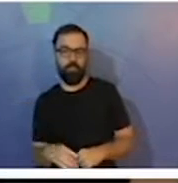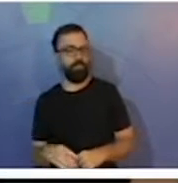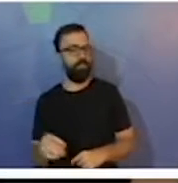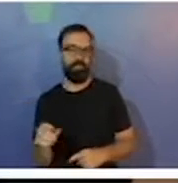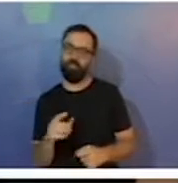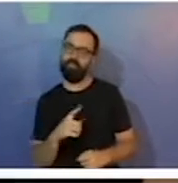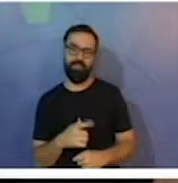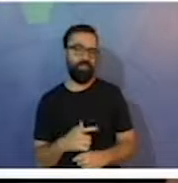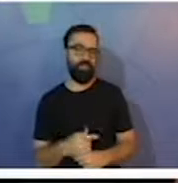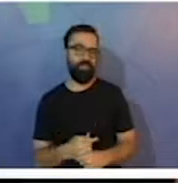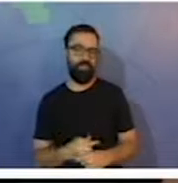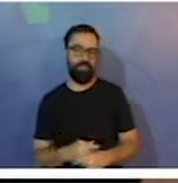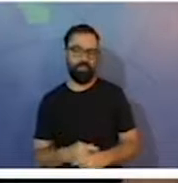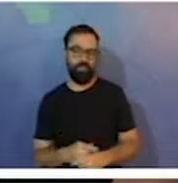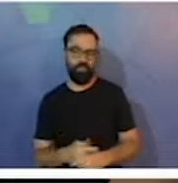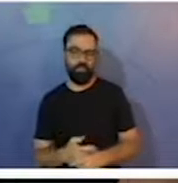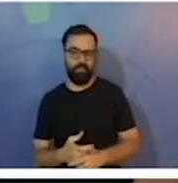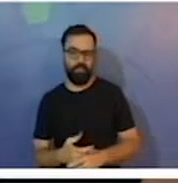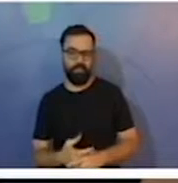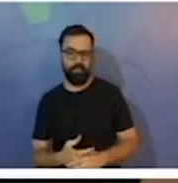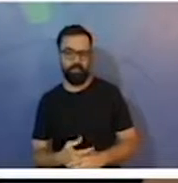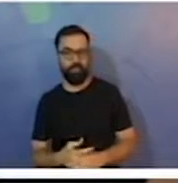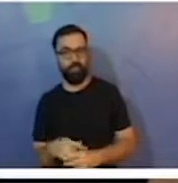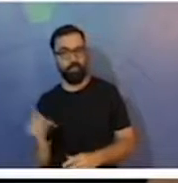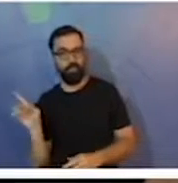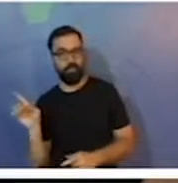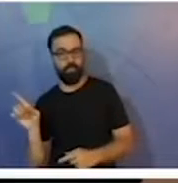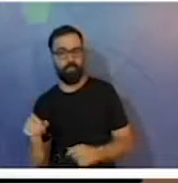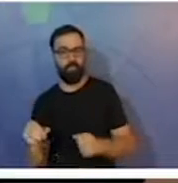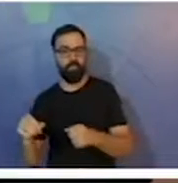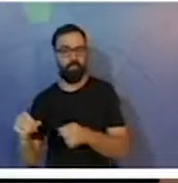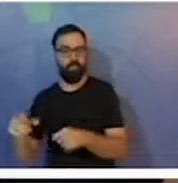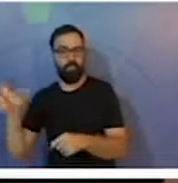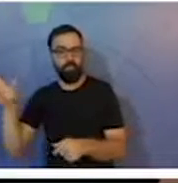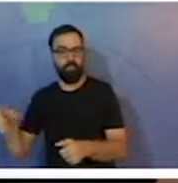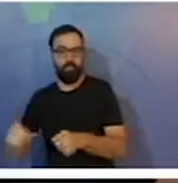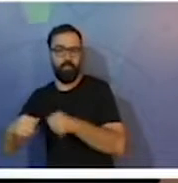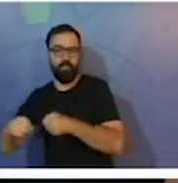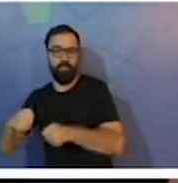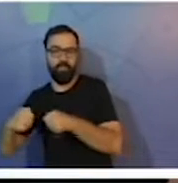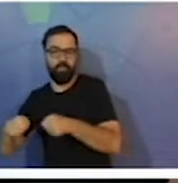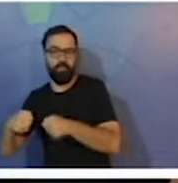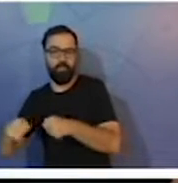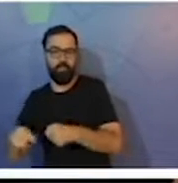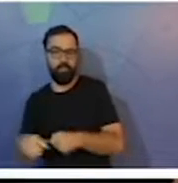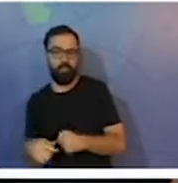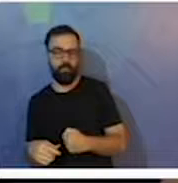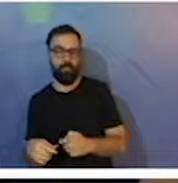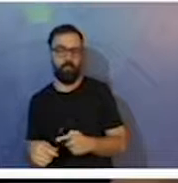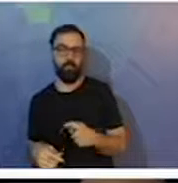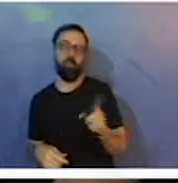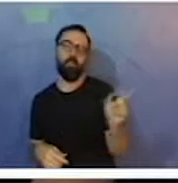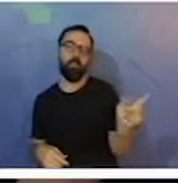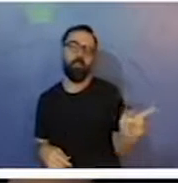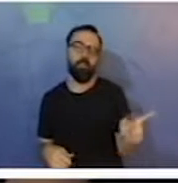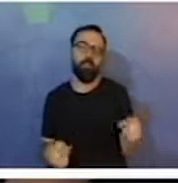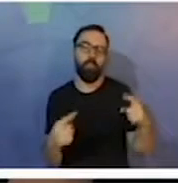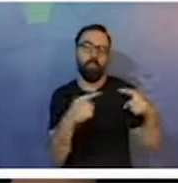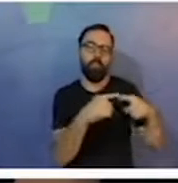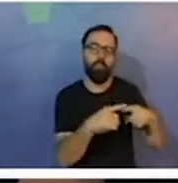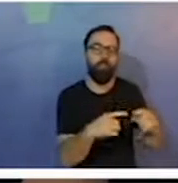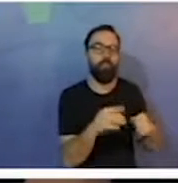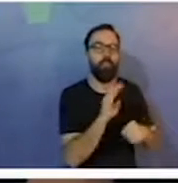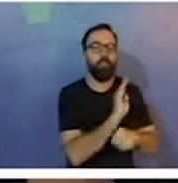nenhum adjetivo e depois eu coloquei aquele foi colocado assim ó flexível e a quem está